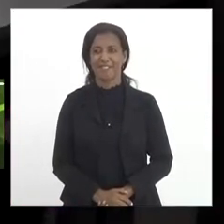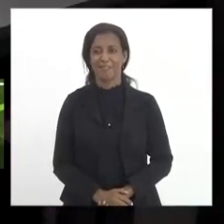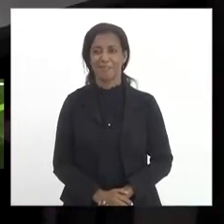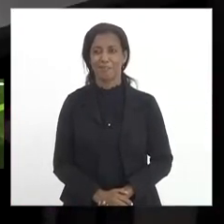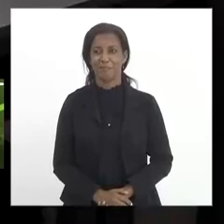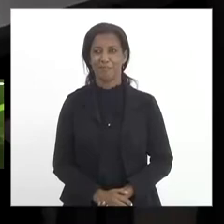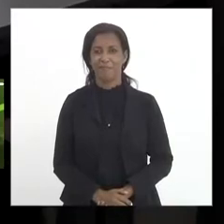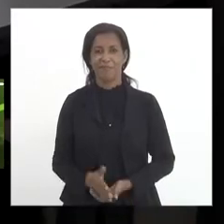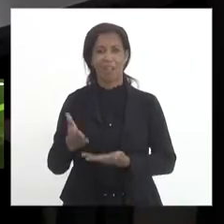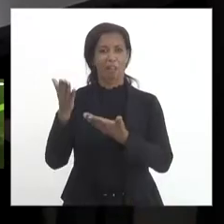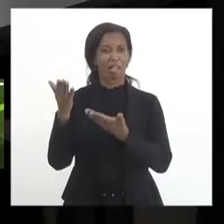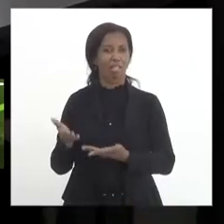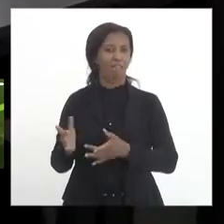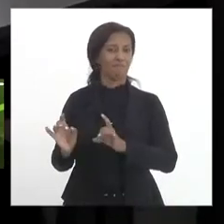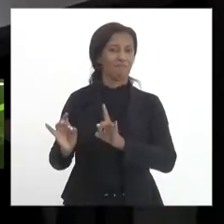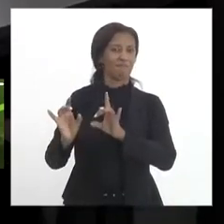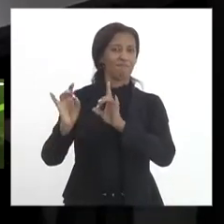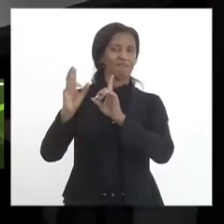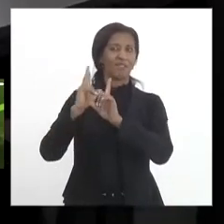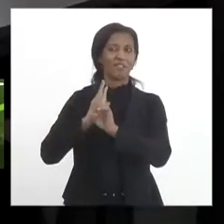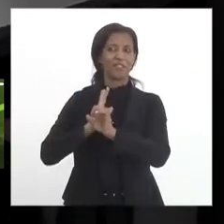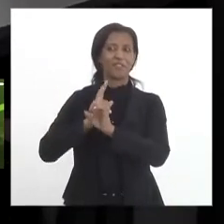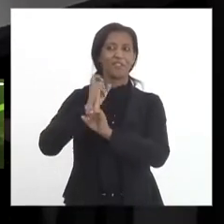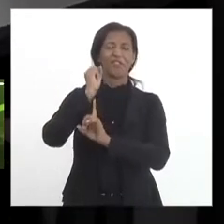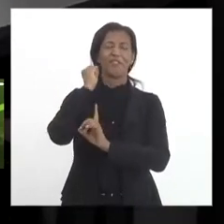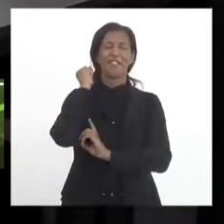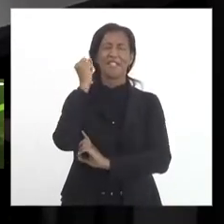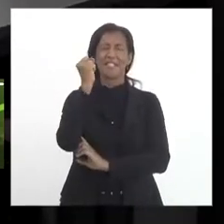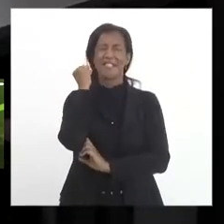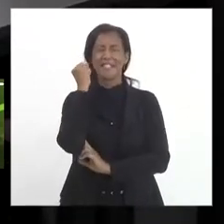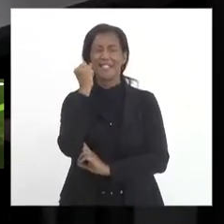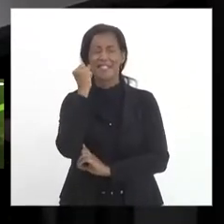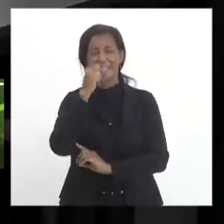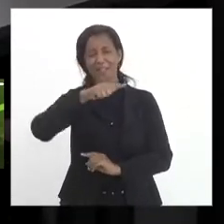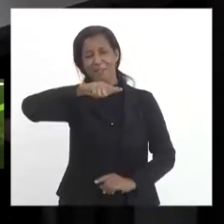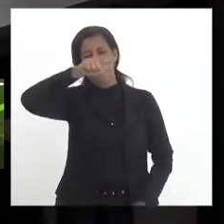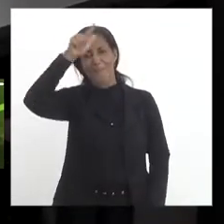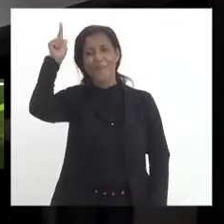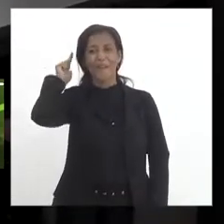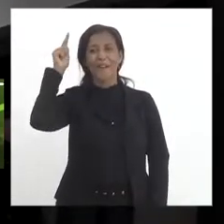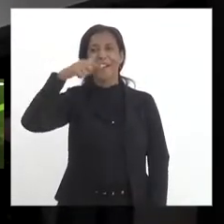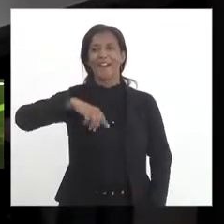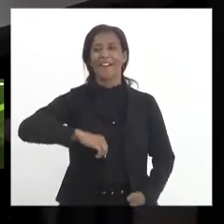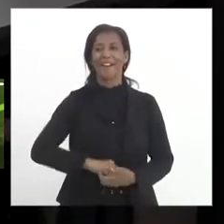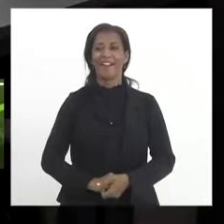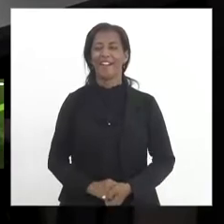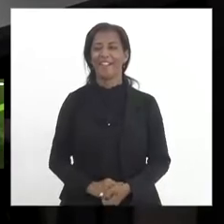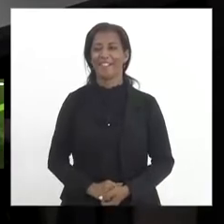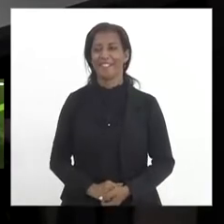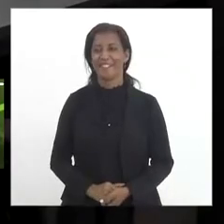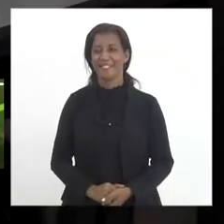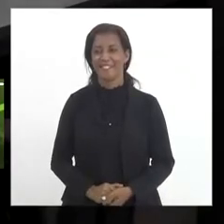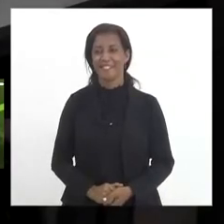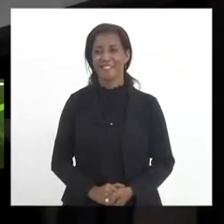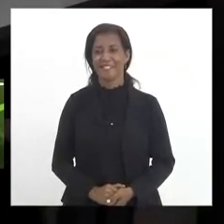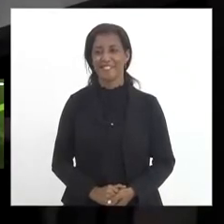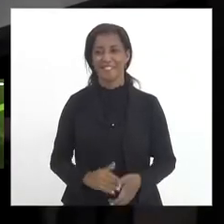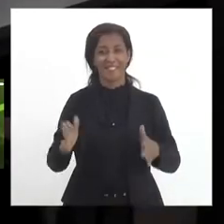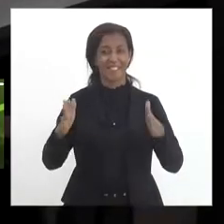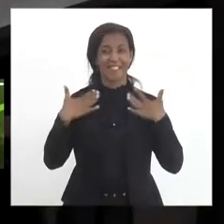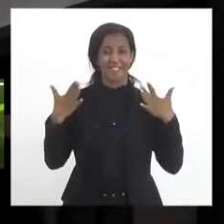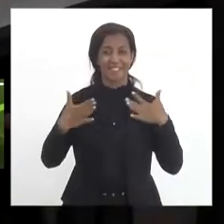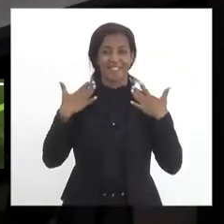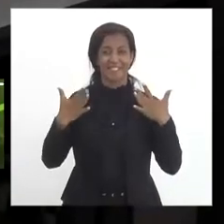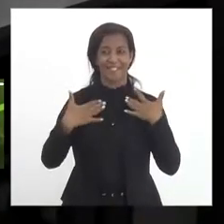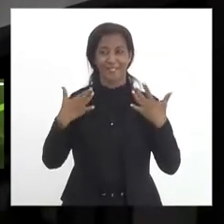Vossas Excelências me deram a especial alegria de vencer, derrotar o deputado Márcio Pacheco. Isso entrou. Que alegria. O Mink. O